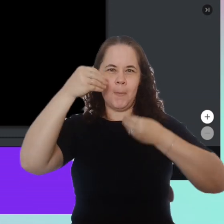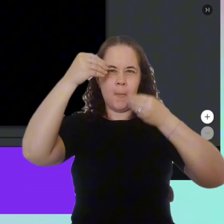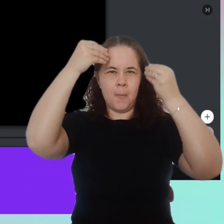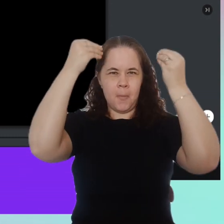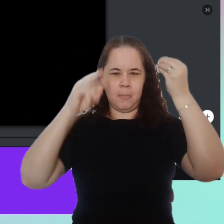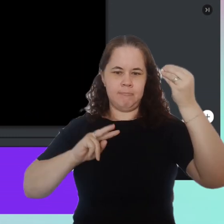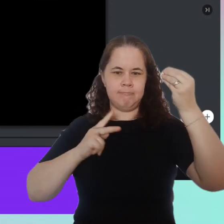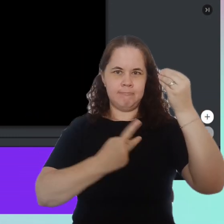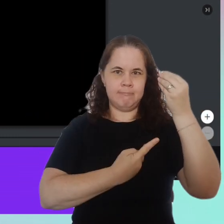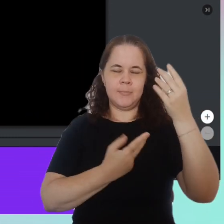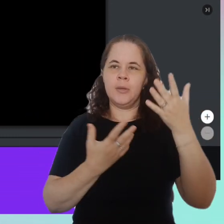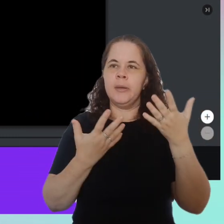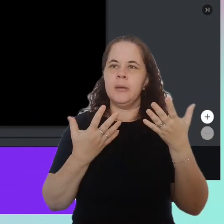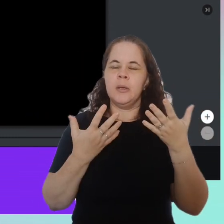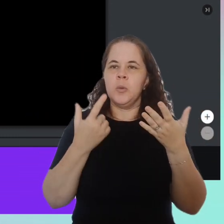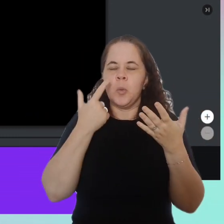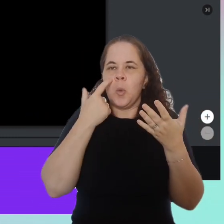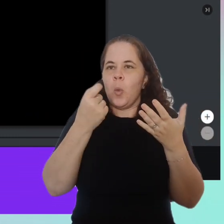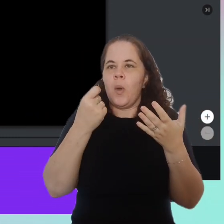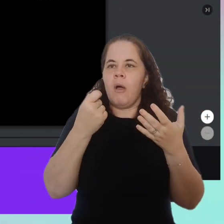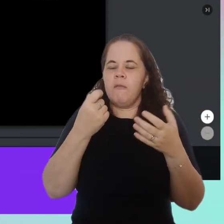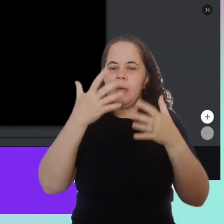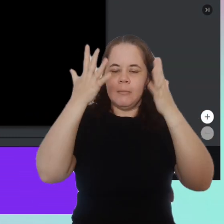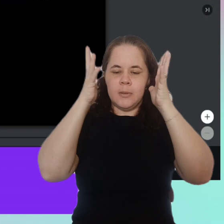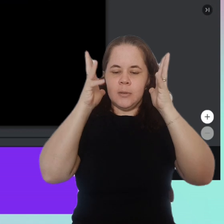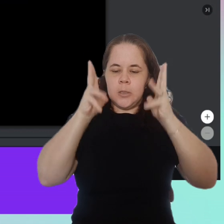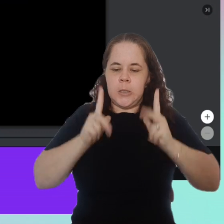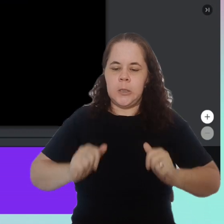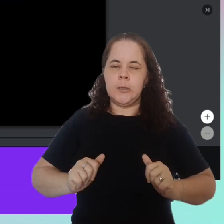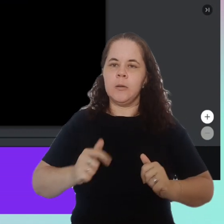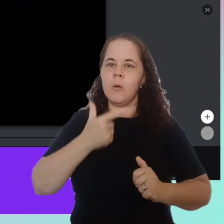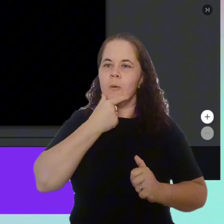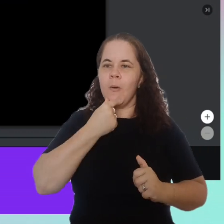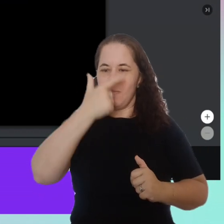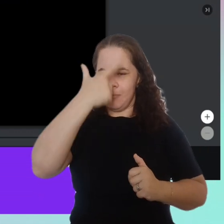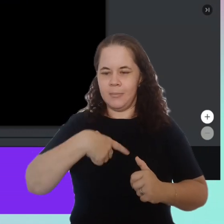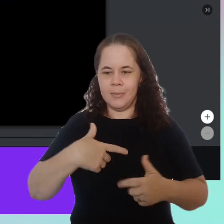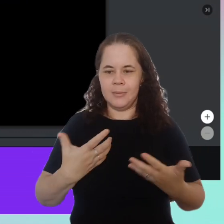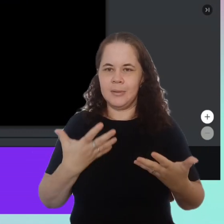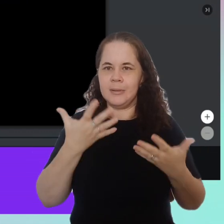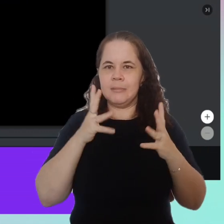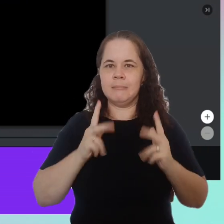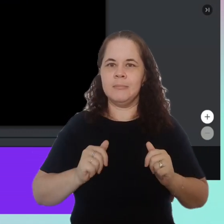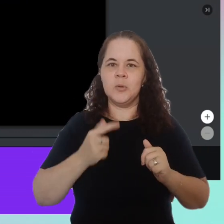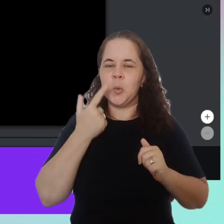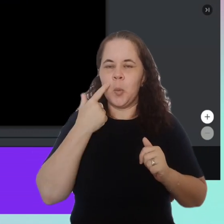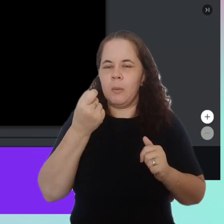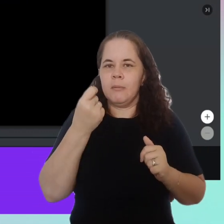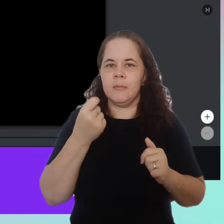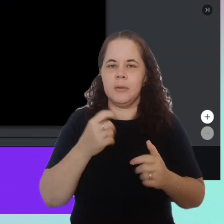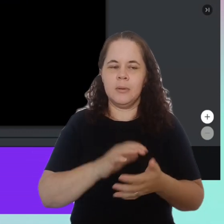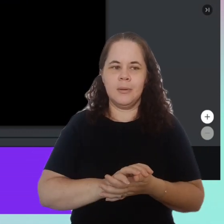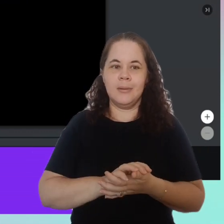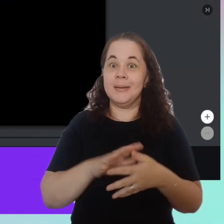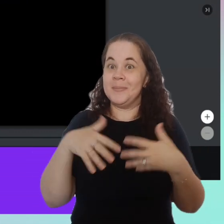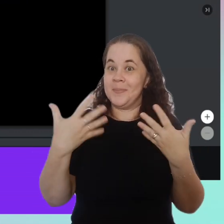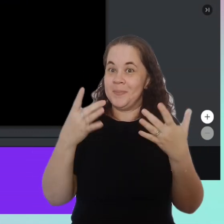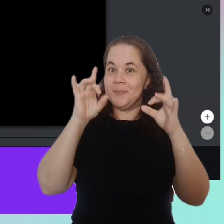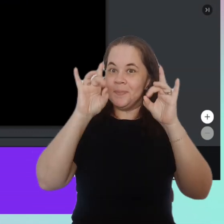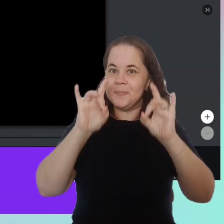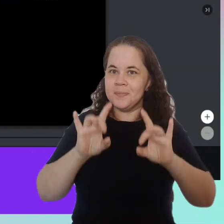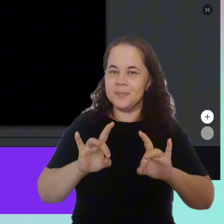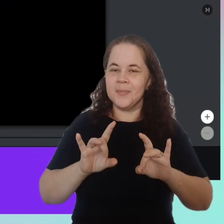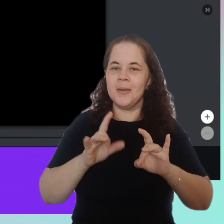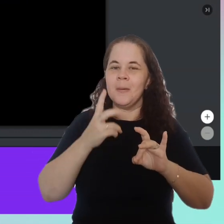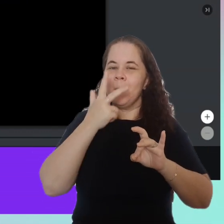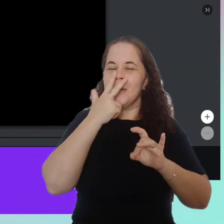Uhum. esse ponto, né? E que pra mim é assim, a grande coroação, né? Final, que a gente colocou aqui no final, uma